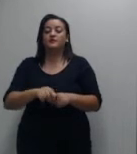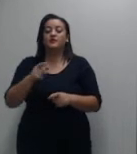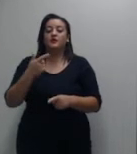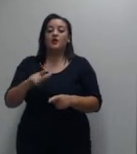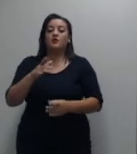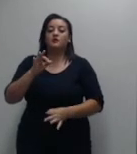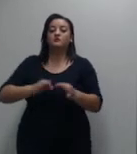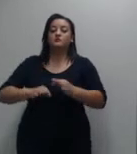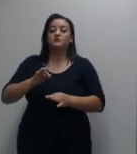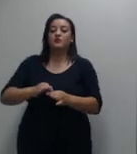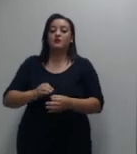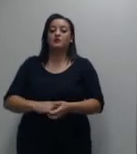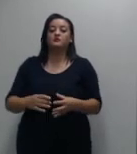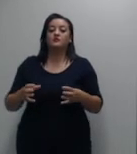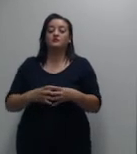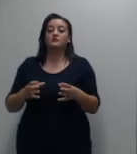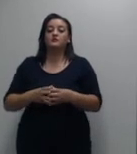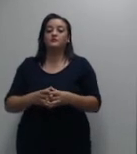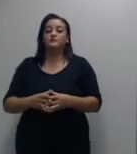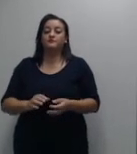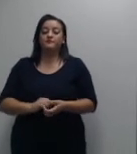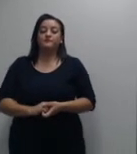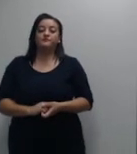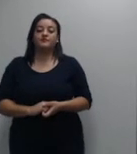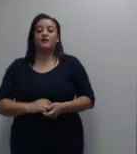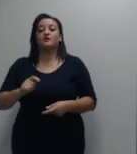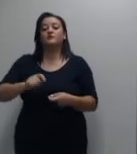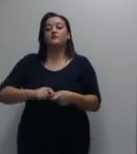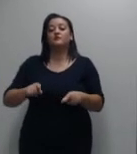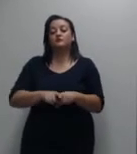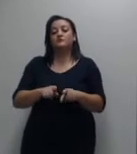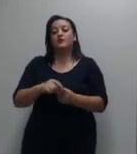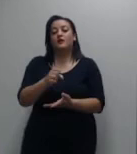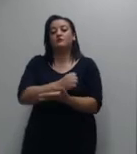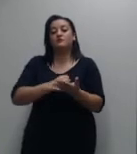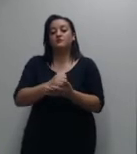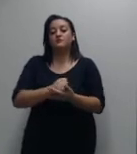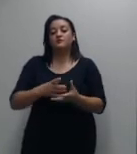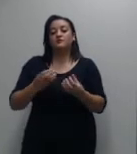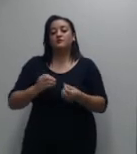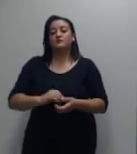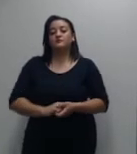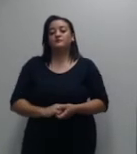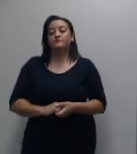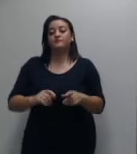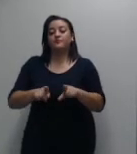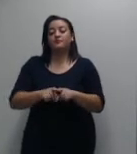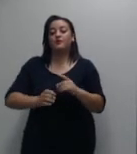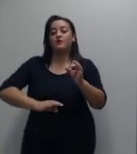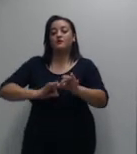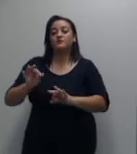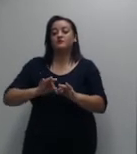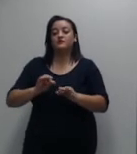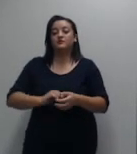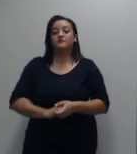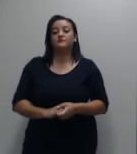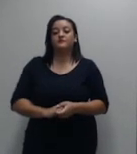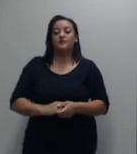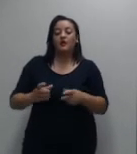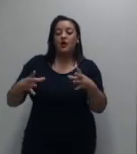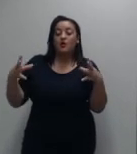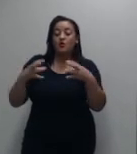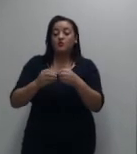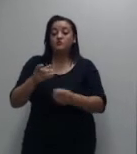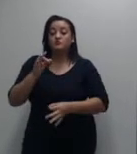gases da cor de que nada a fundamentação bastante suficiente para tudo e já a conclusão do julgado